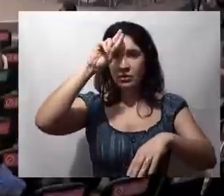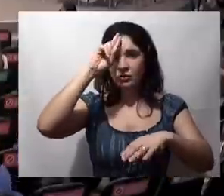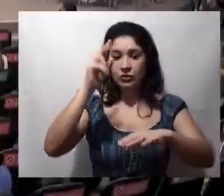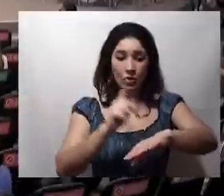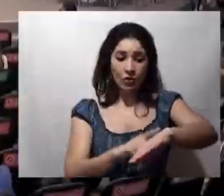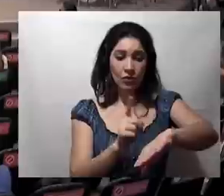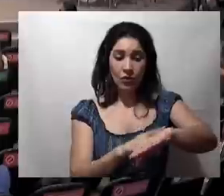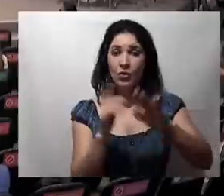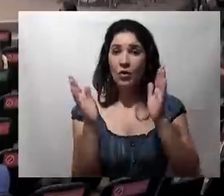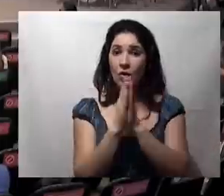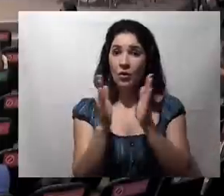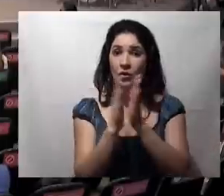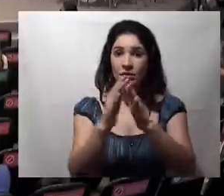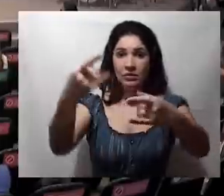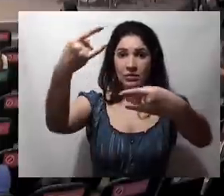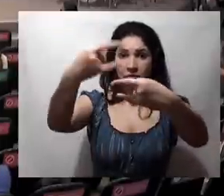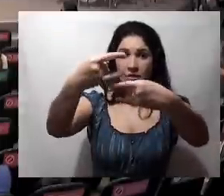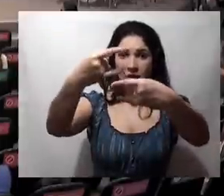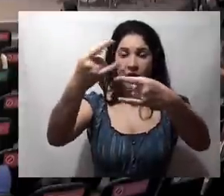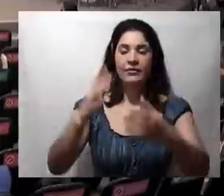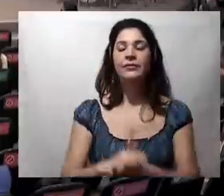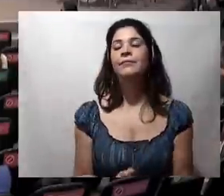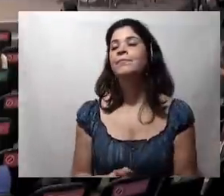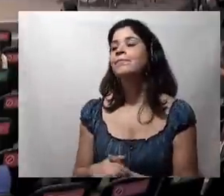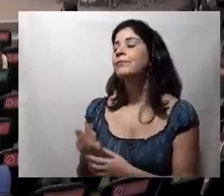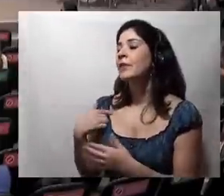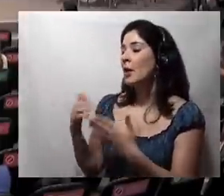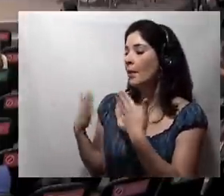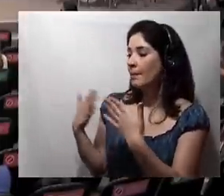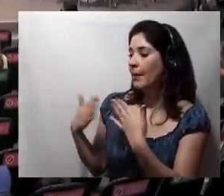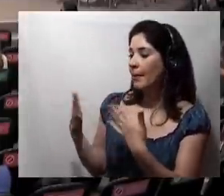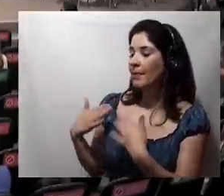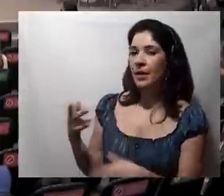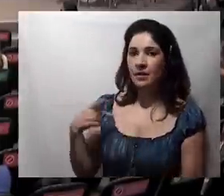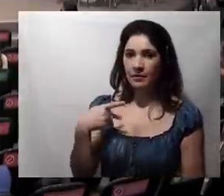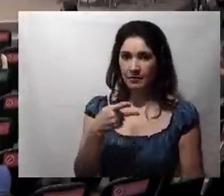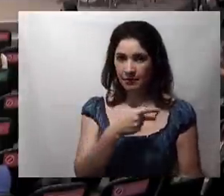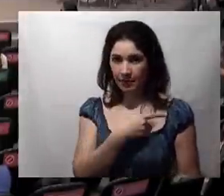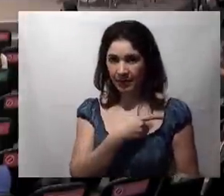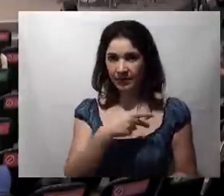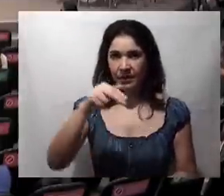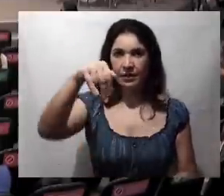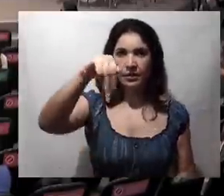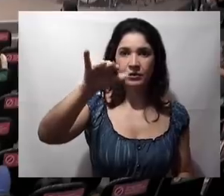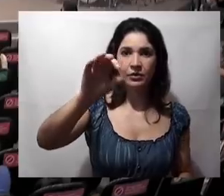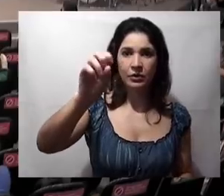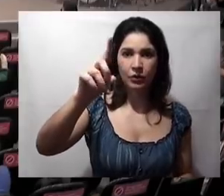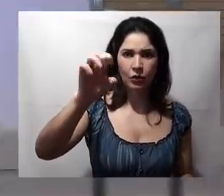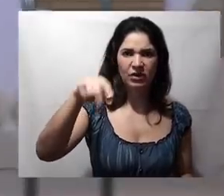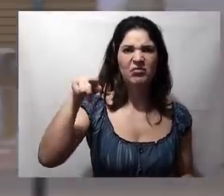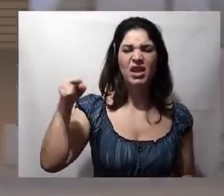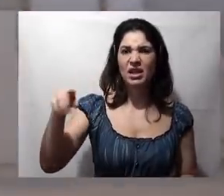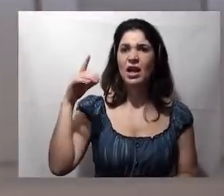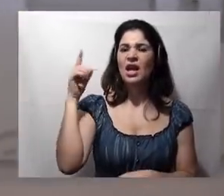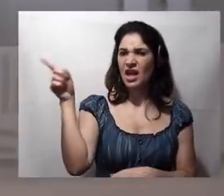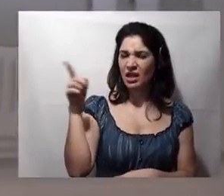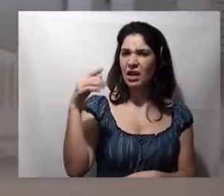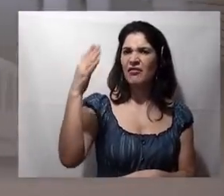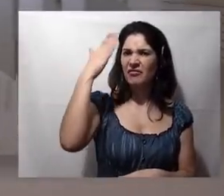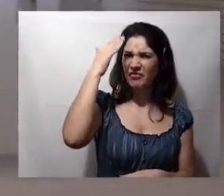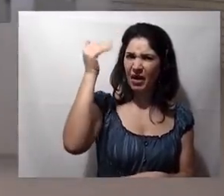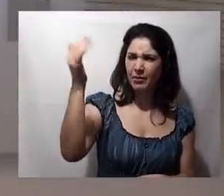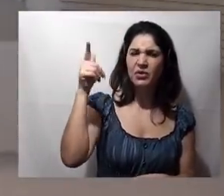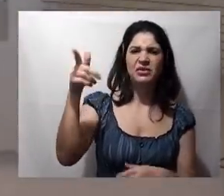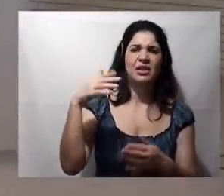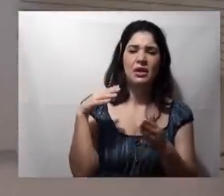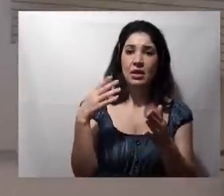janela de oração você tem que agarrar lá todo dia eu tô lá aí eu perguntei ele passou passou nicodemos é um super doutor em teologia moro em recife